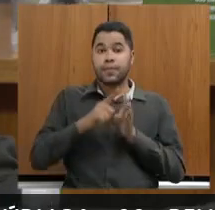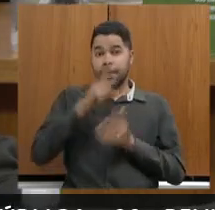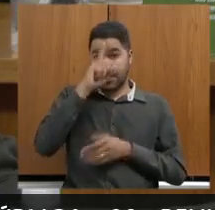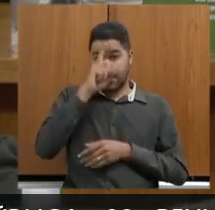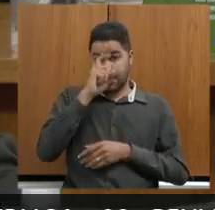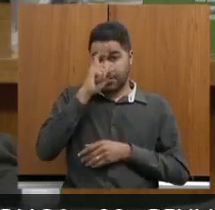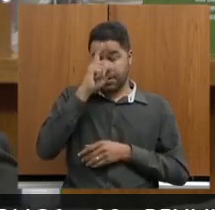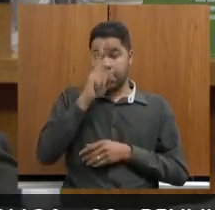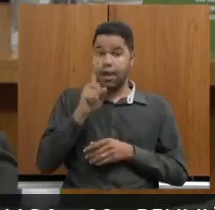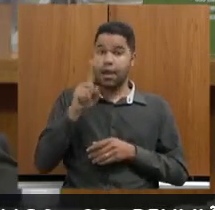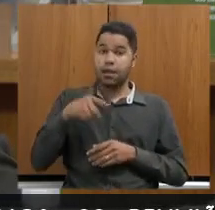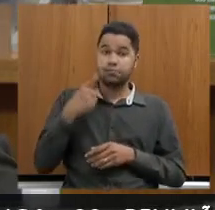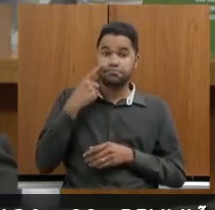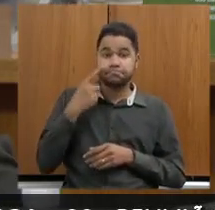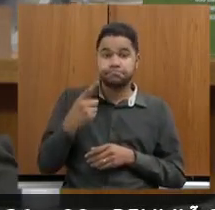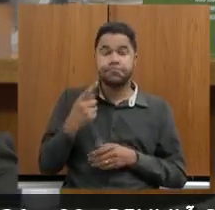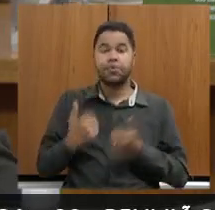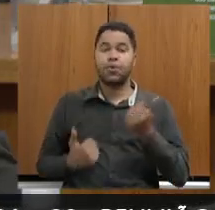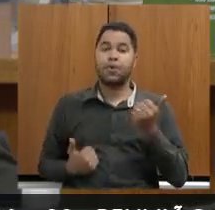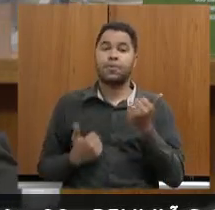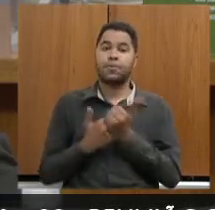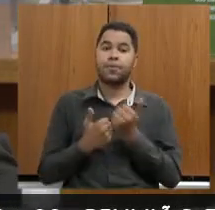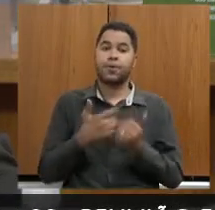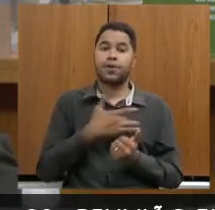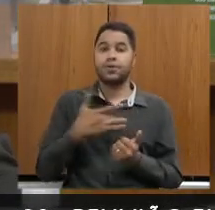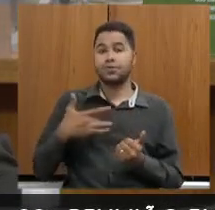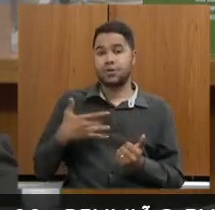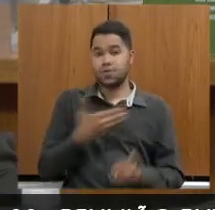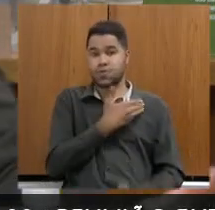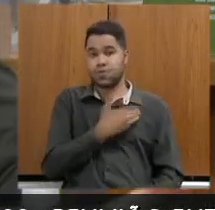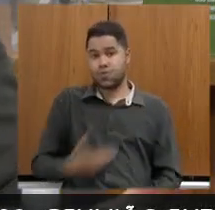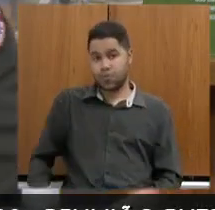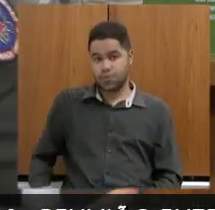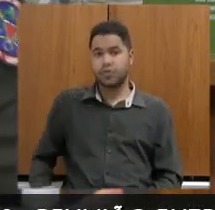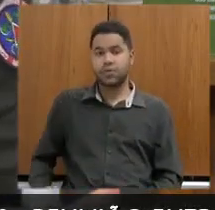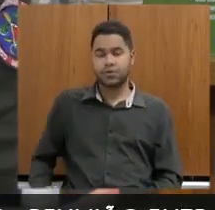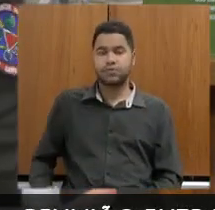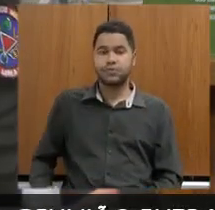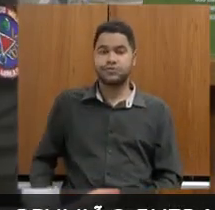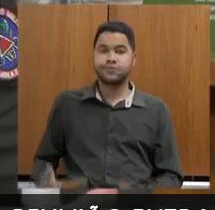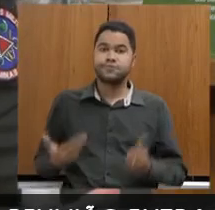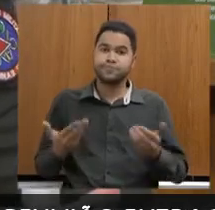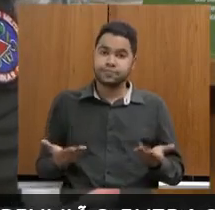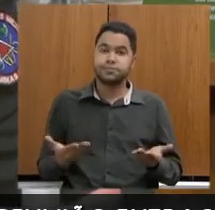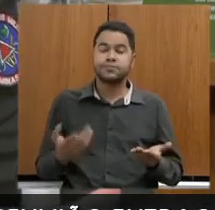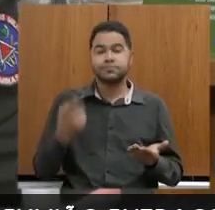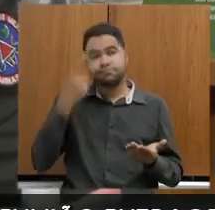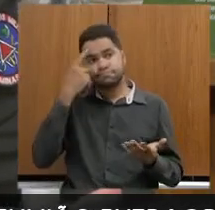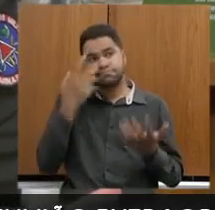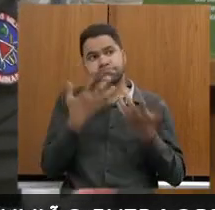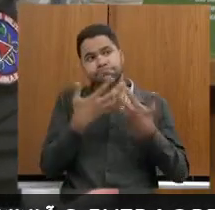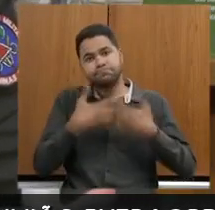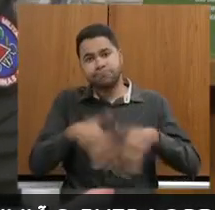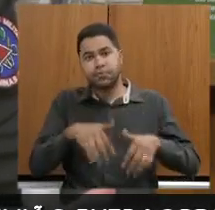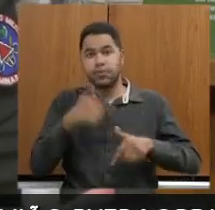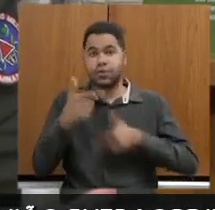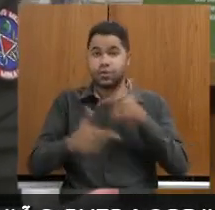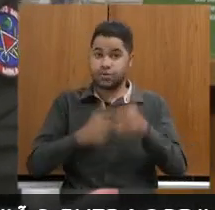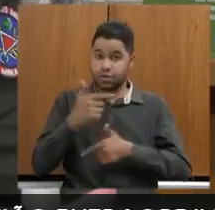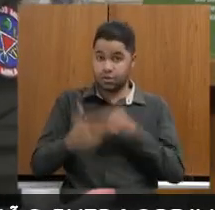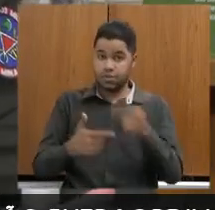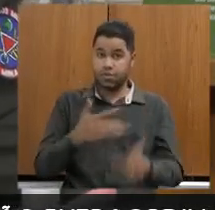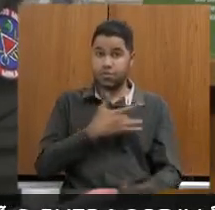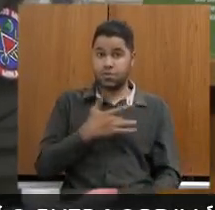considerado um serviço de Apoio à Saúde Pública Ah e por ser considerado um serviço de